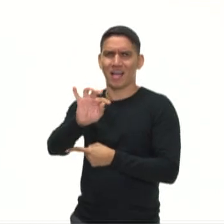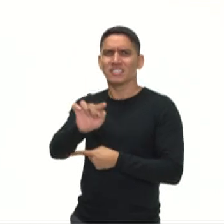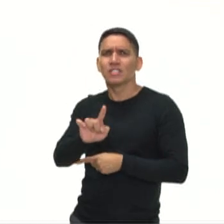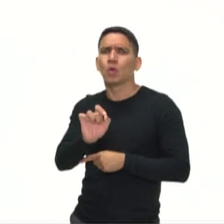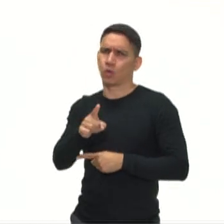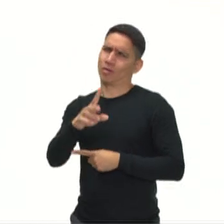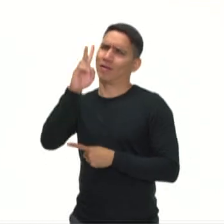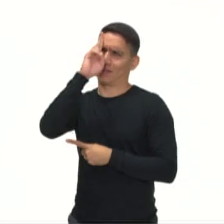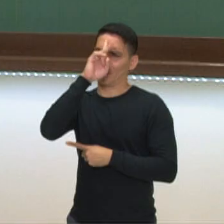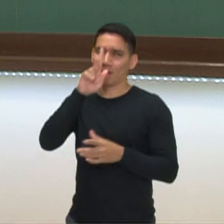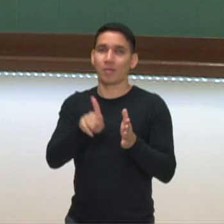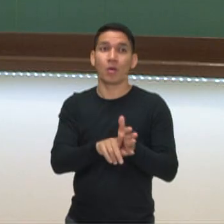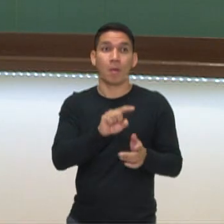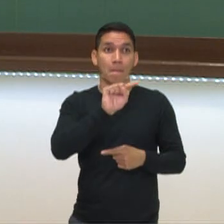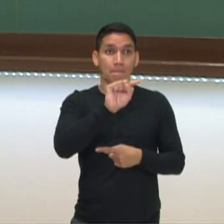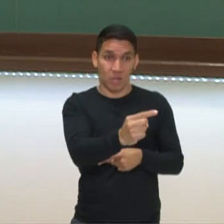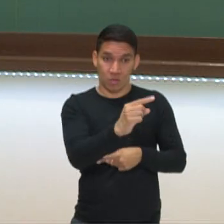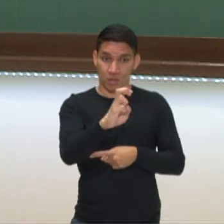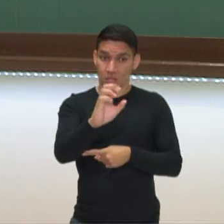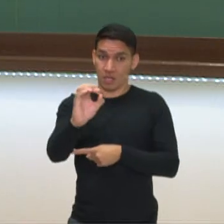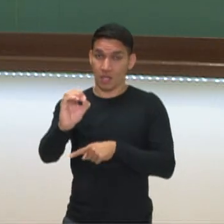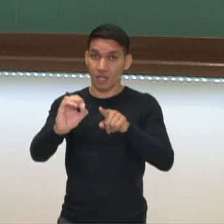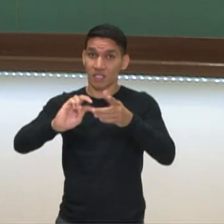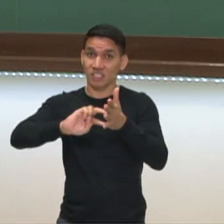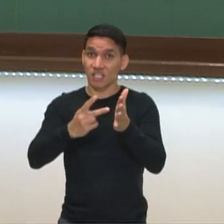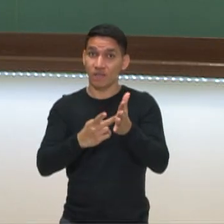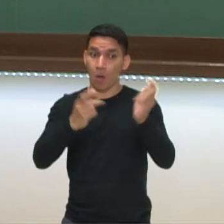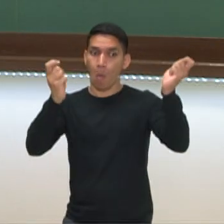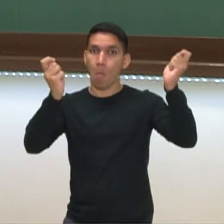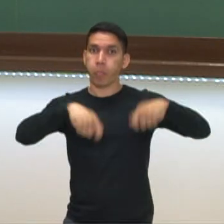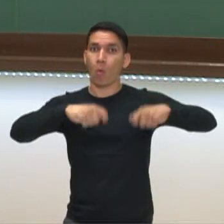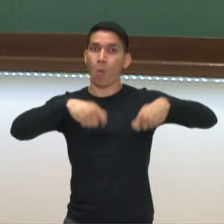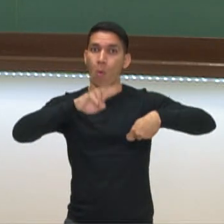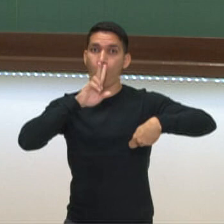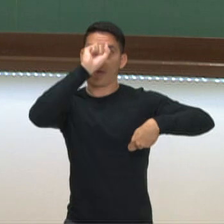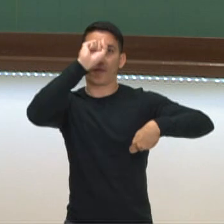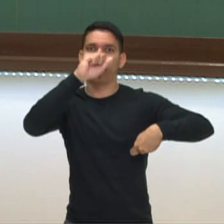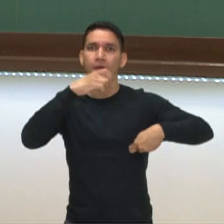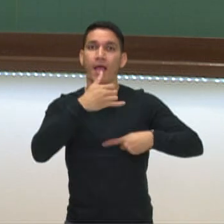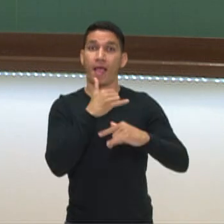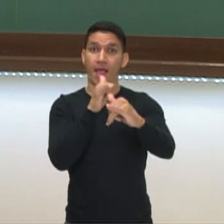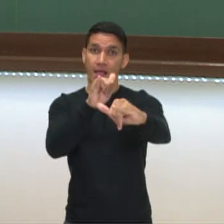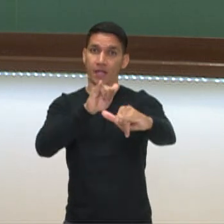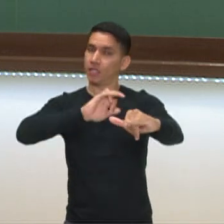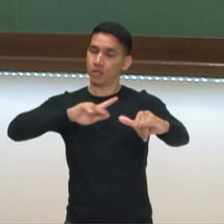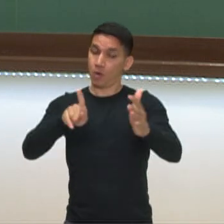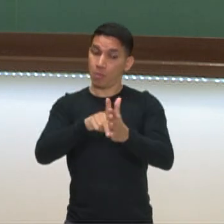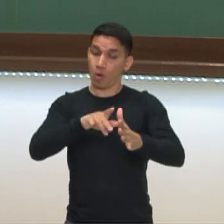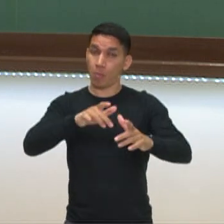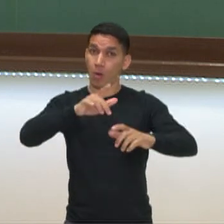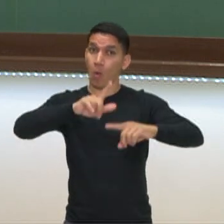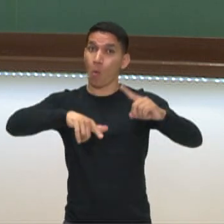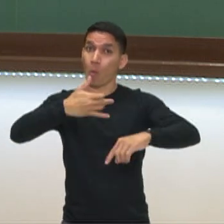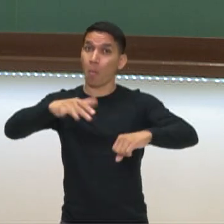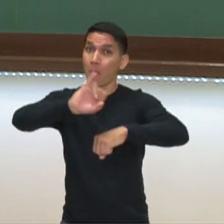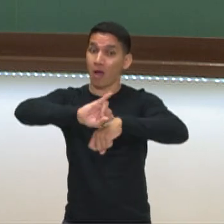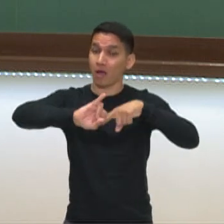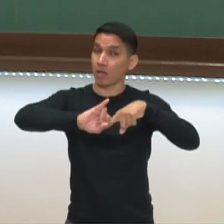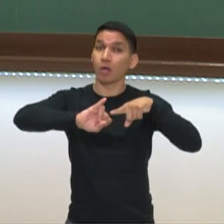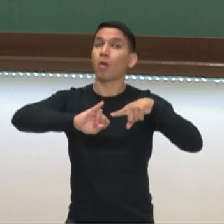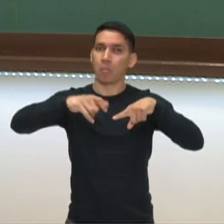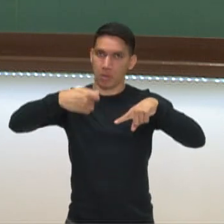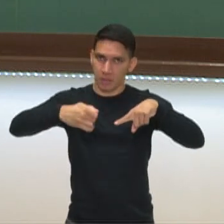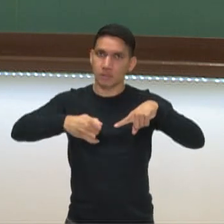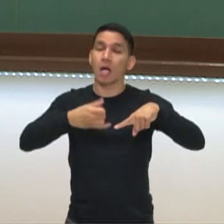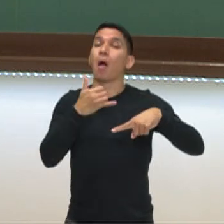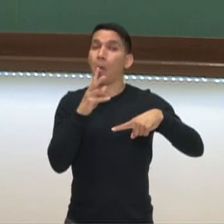watts significa potência, né? Potência elétrica. Não é a potência do aparelho. O aparelho tem